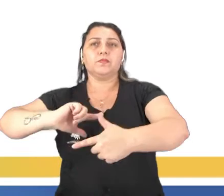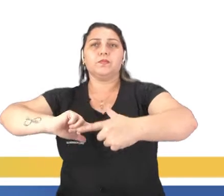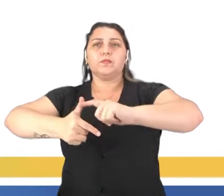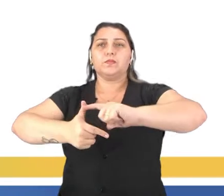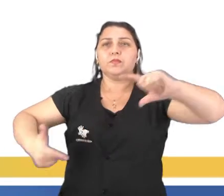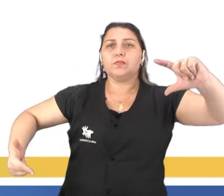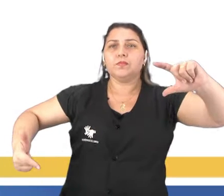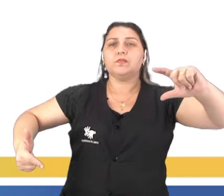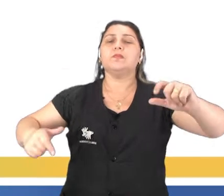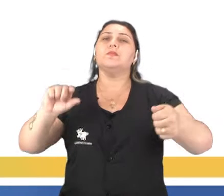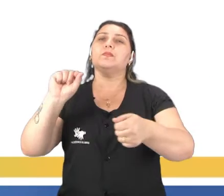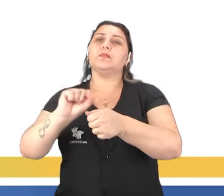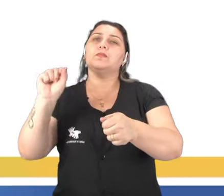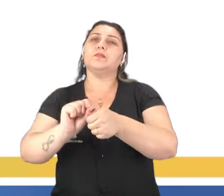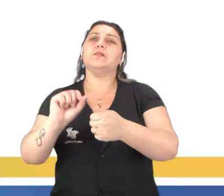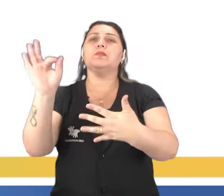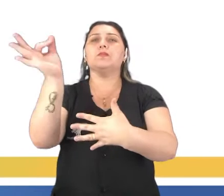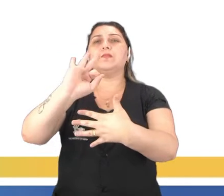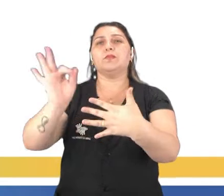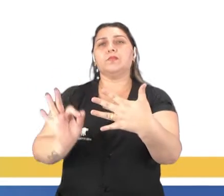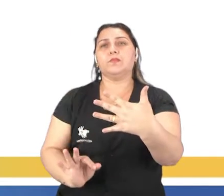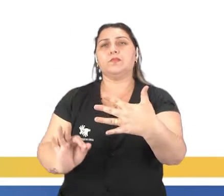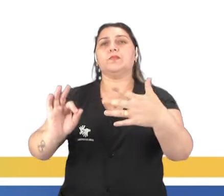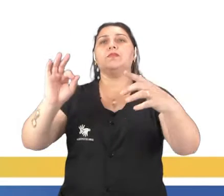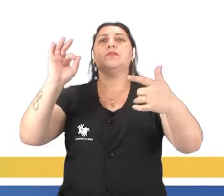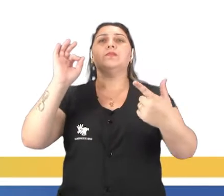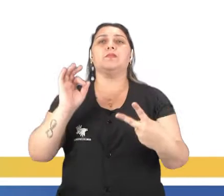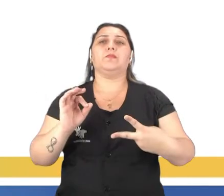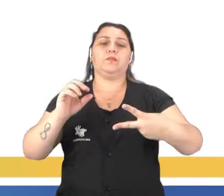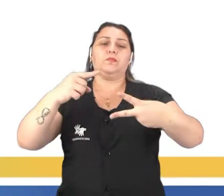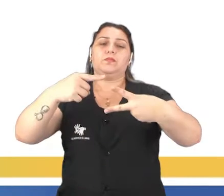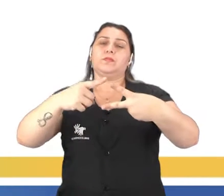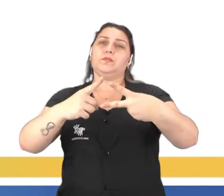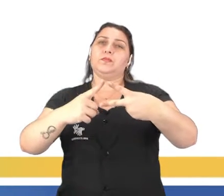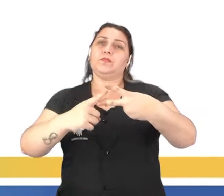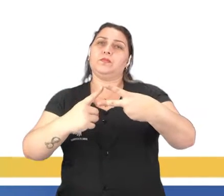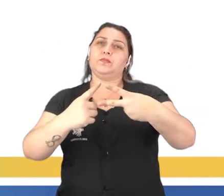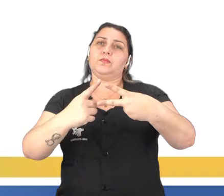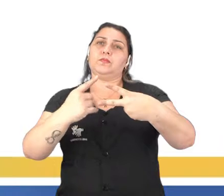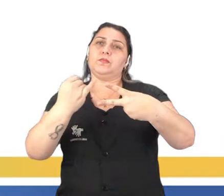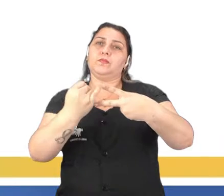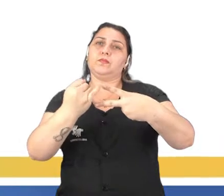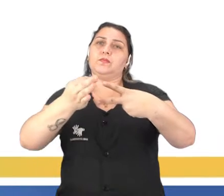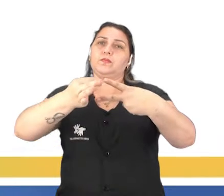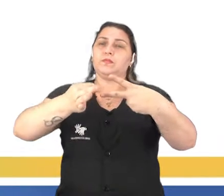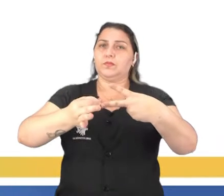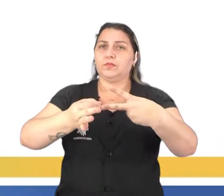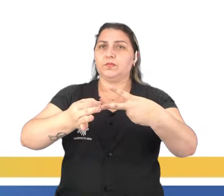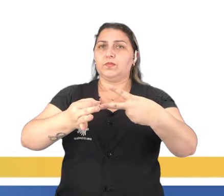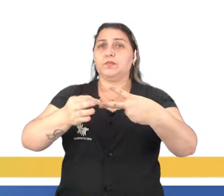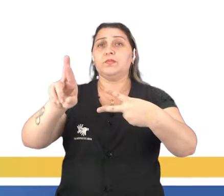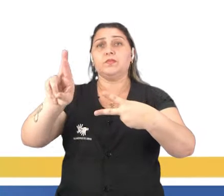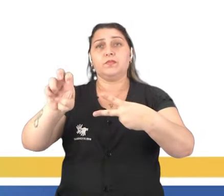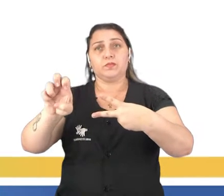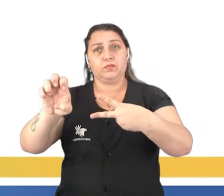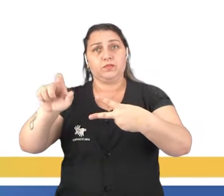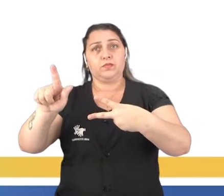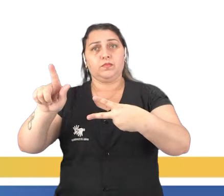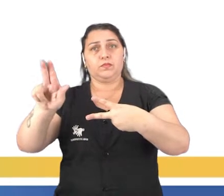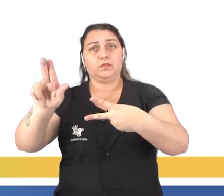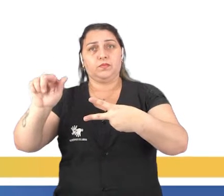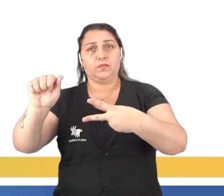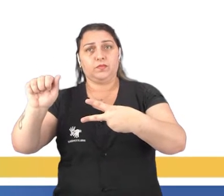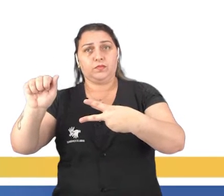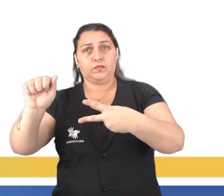Então agora nós faremos a classificação dos polígonos em dois grandes grupos, regulares ou não regulares, que a gente chama aí